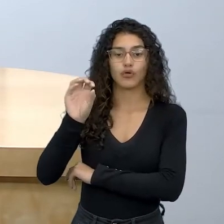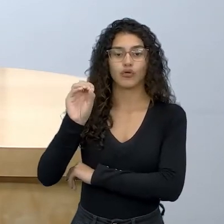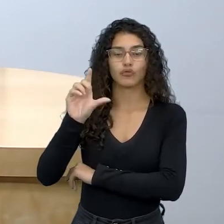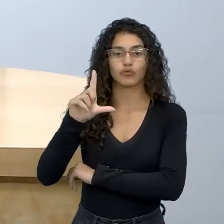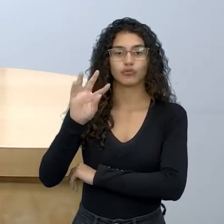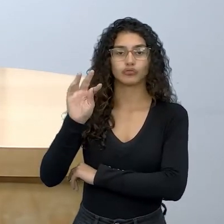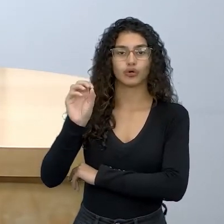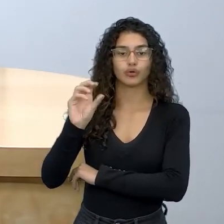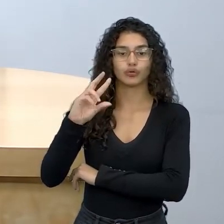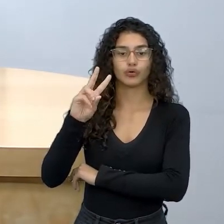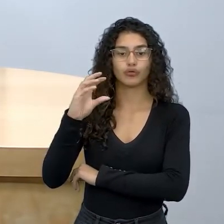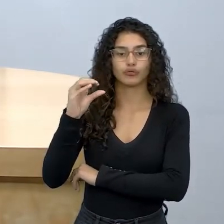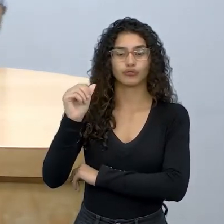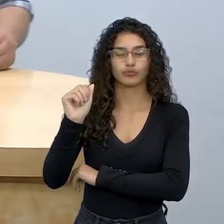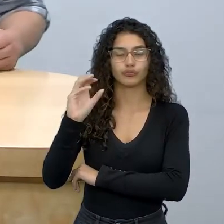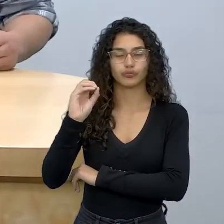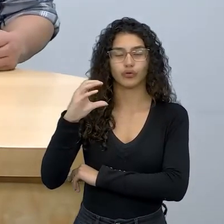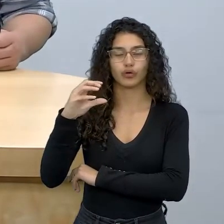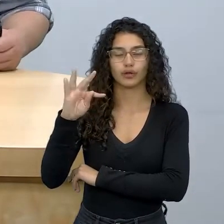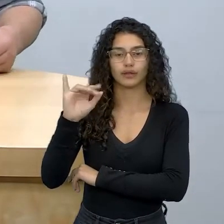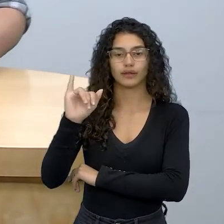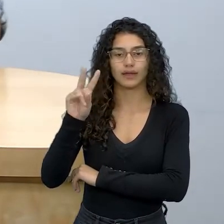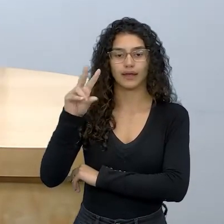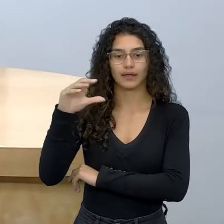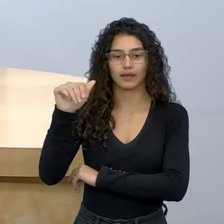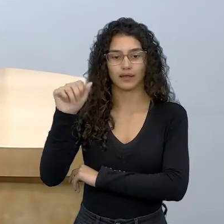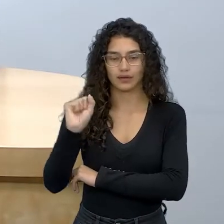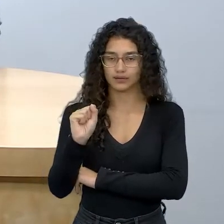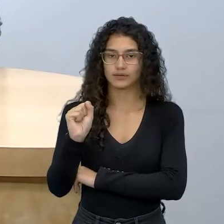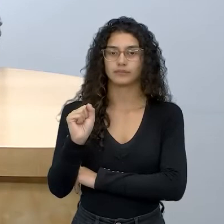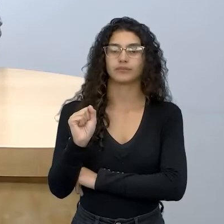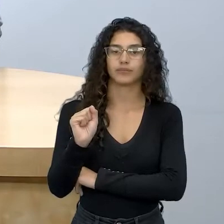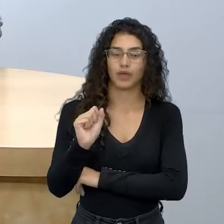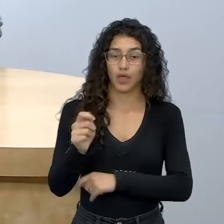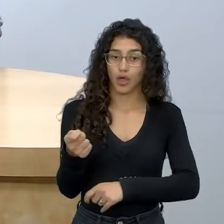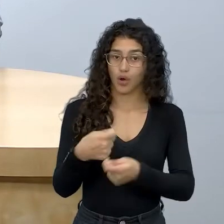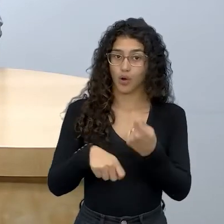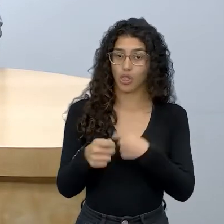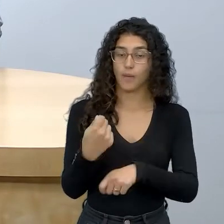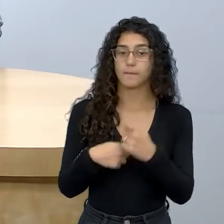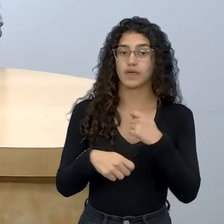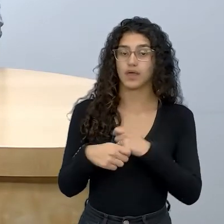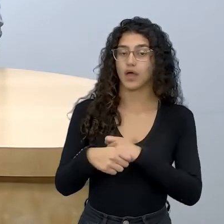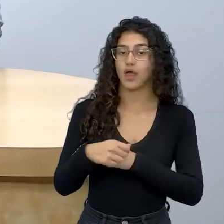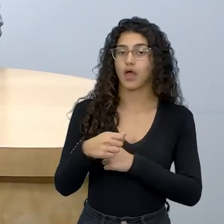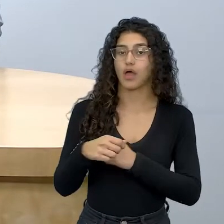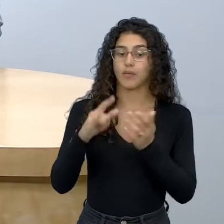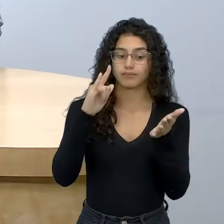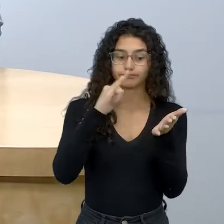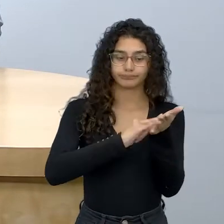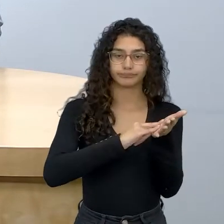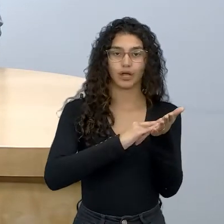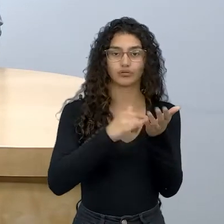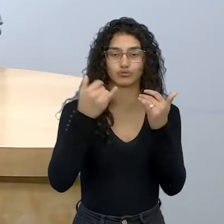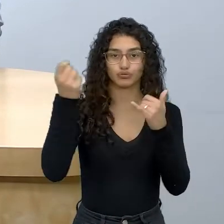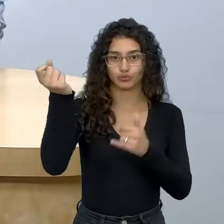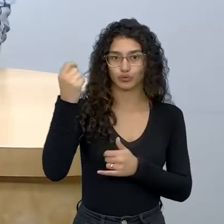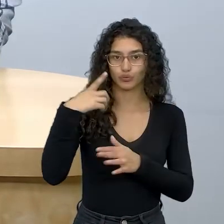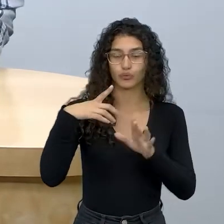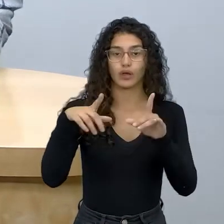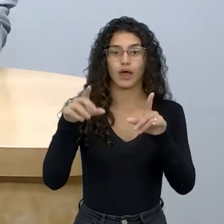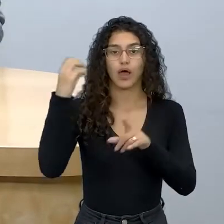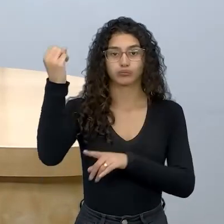fotovoltaicas. Olha só, economia na conta de luz, né? E também